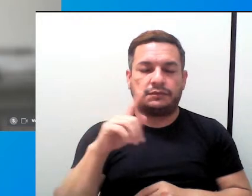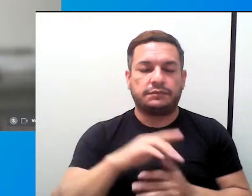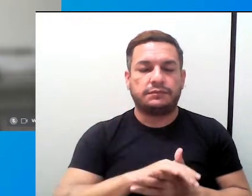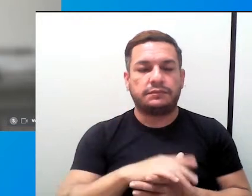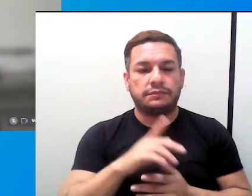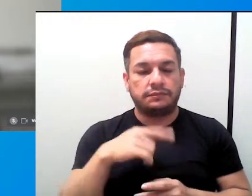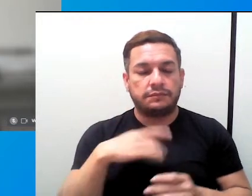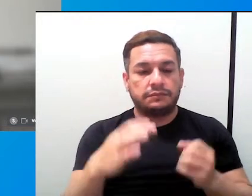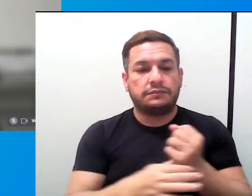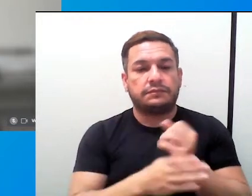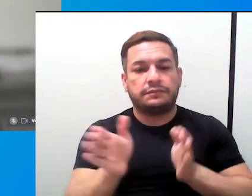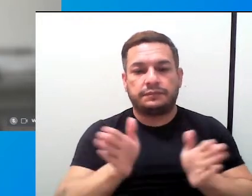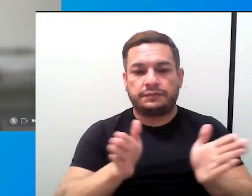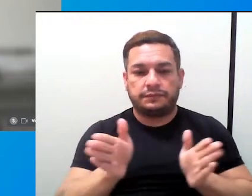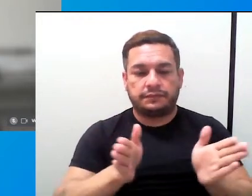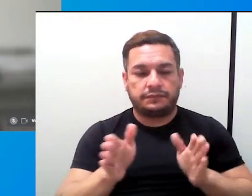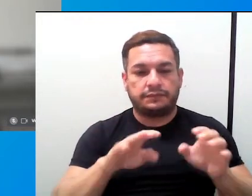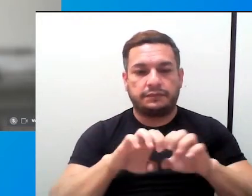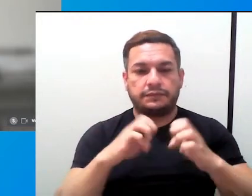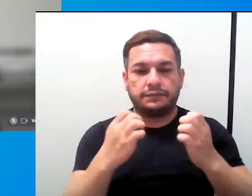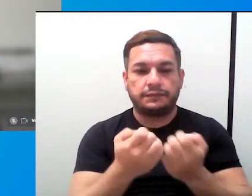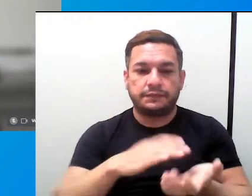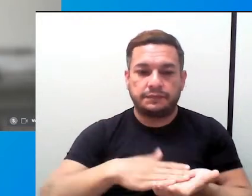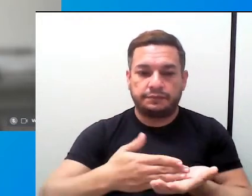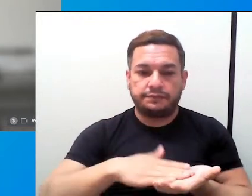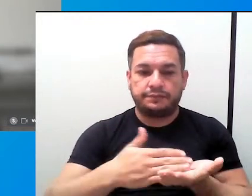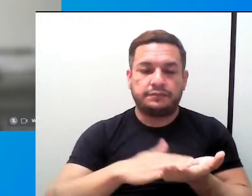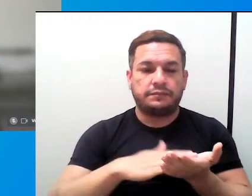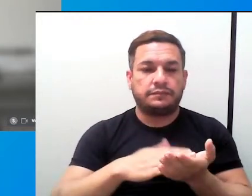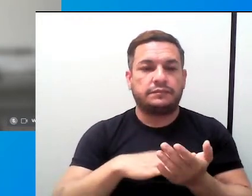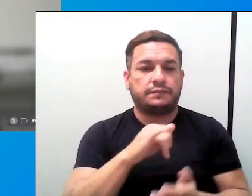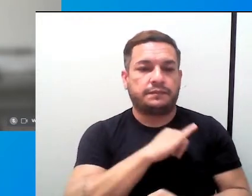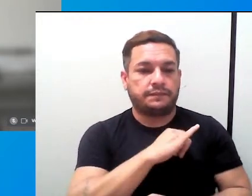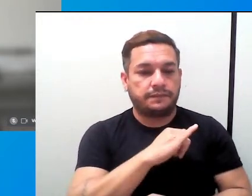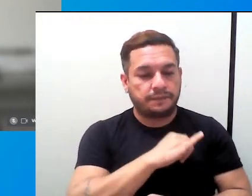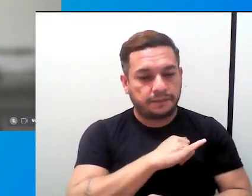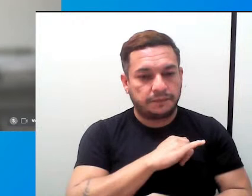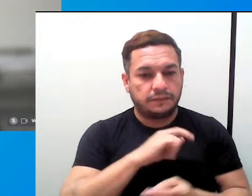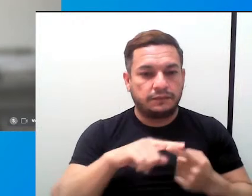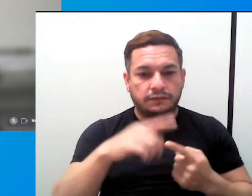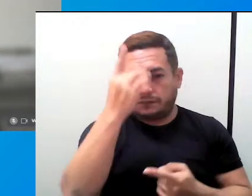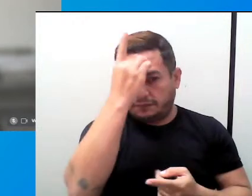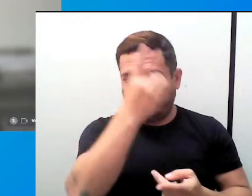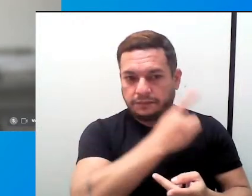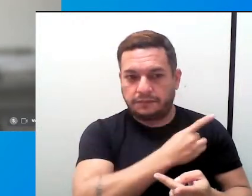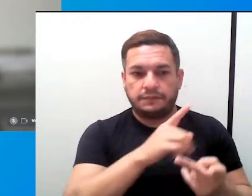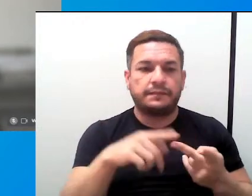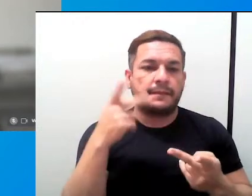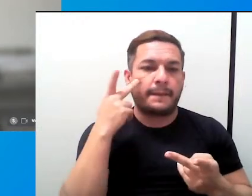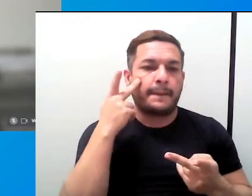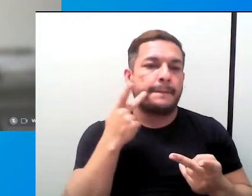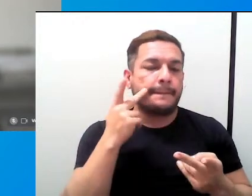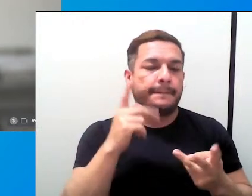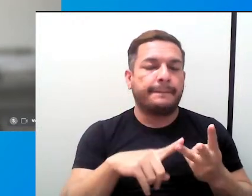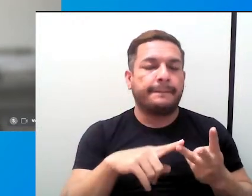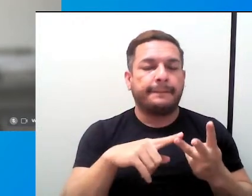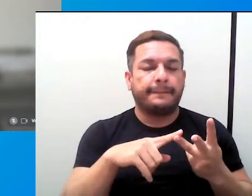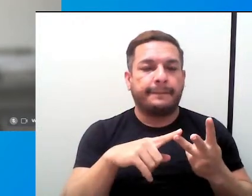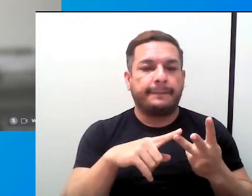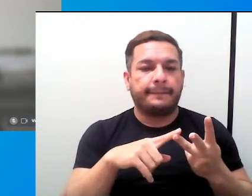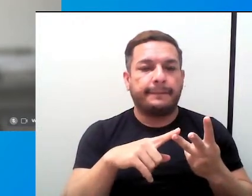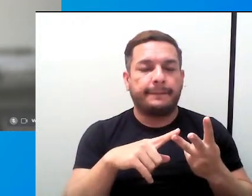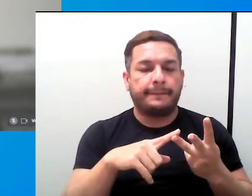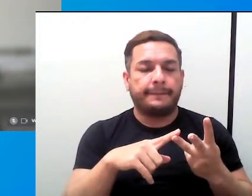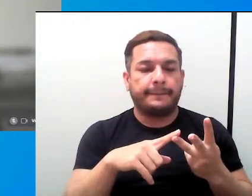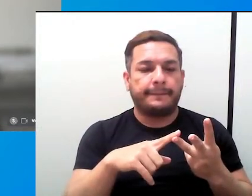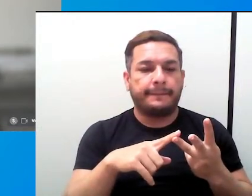promover a acessibilidade do evento, os intérpretes de Libras do IFAC, Denise Pontes, Caio Fabrício,